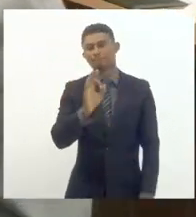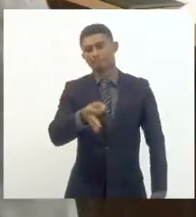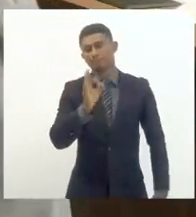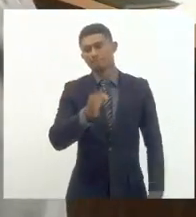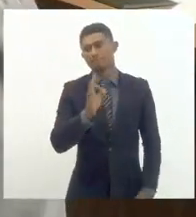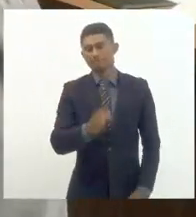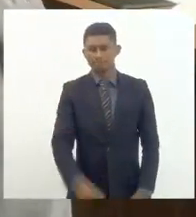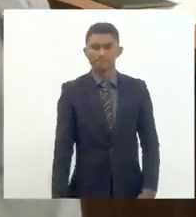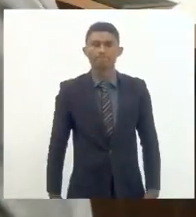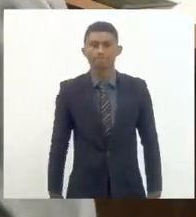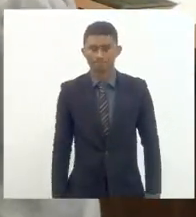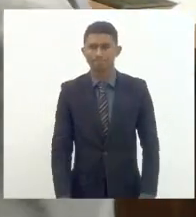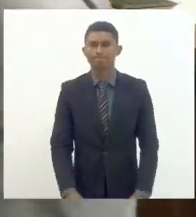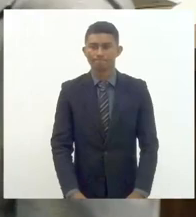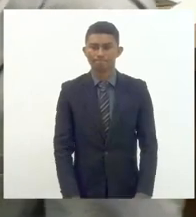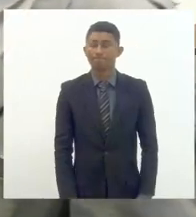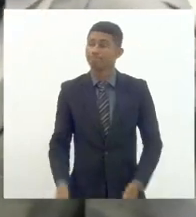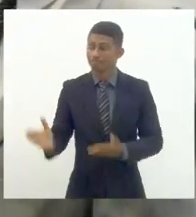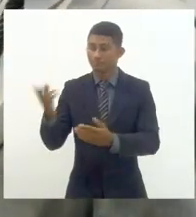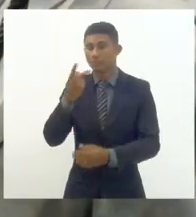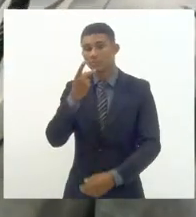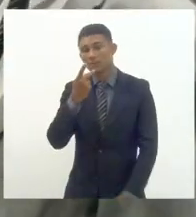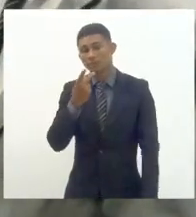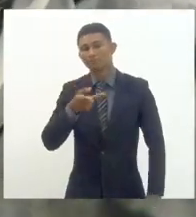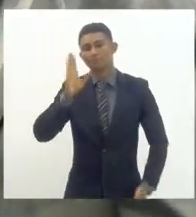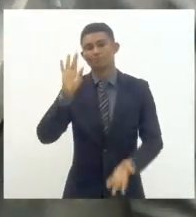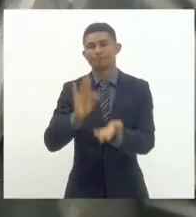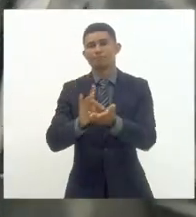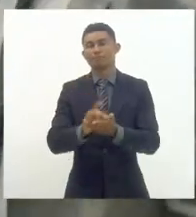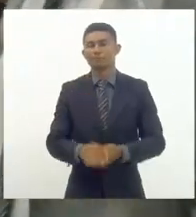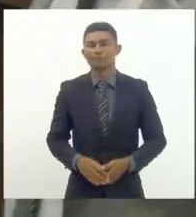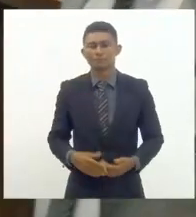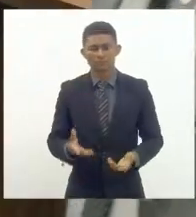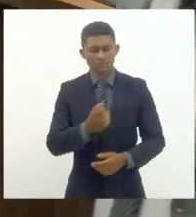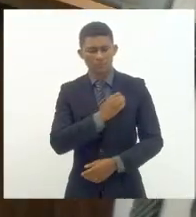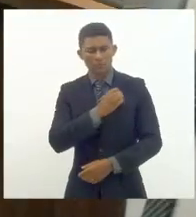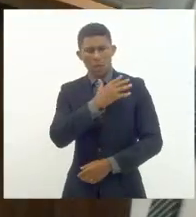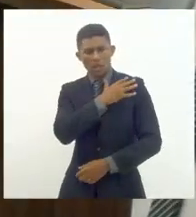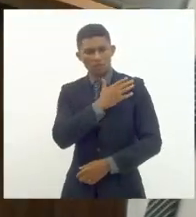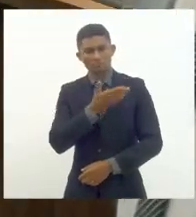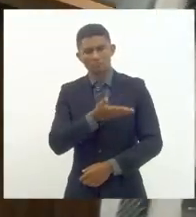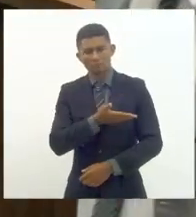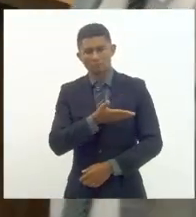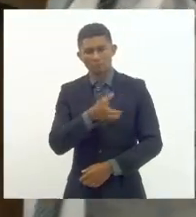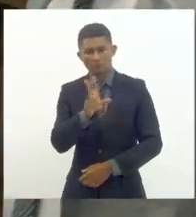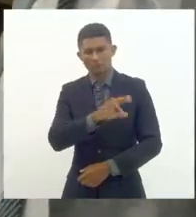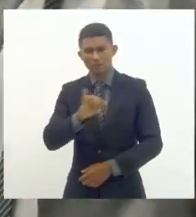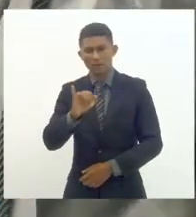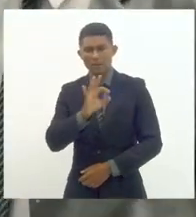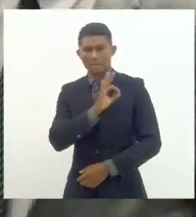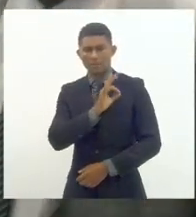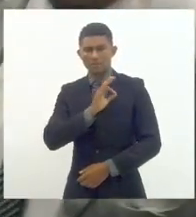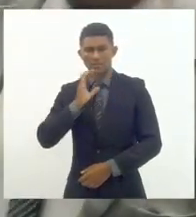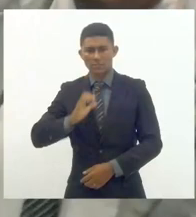E exatamente como ele disse, um coronel não vai comandar a Polícia Civil.